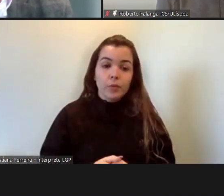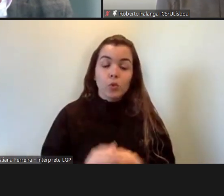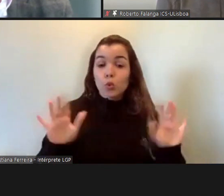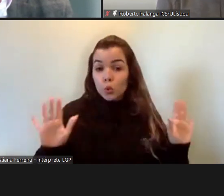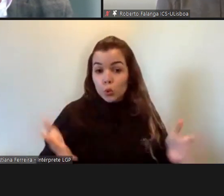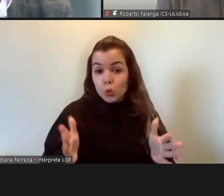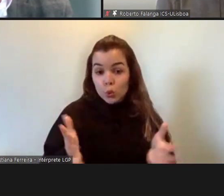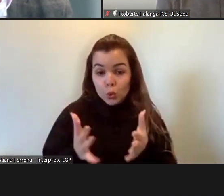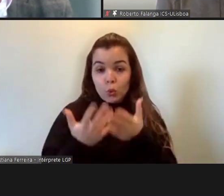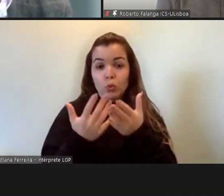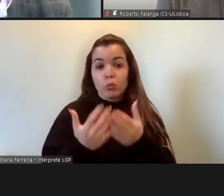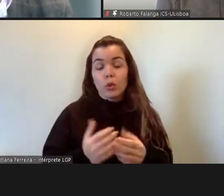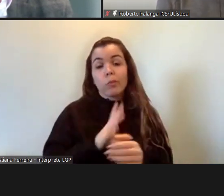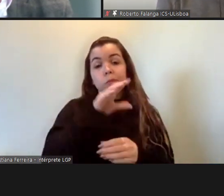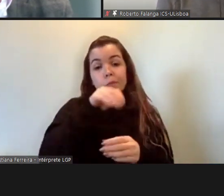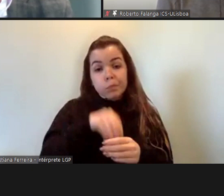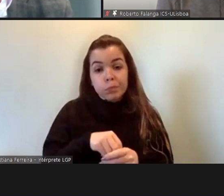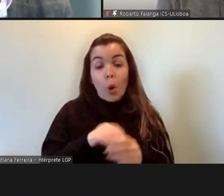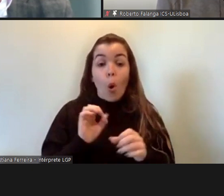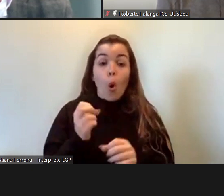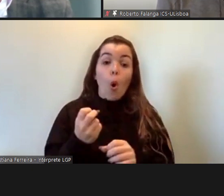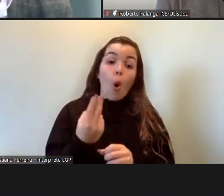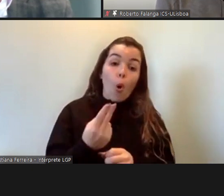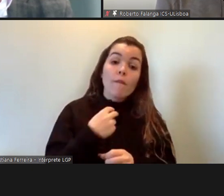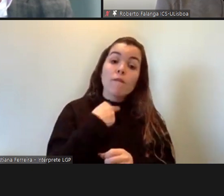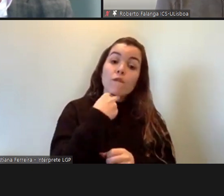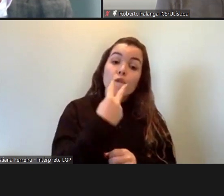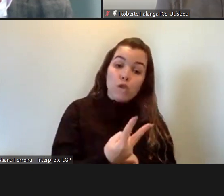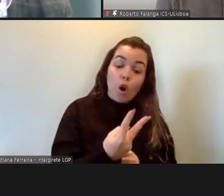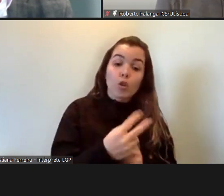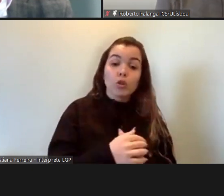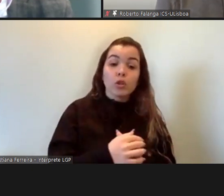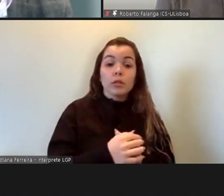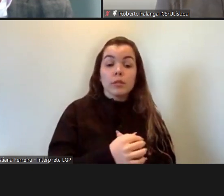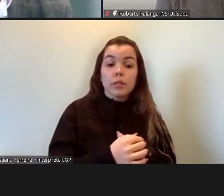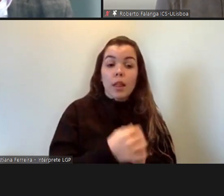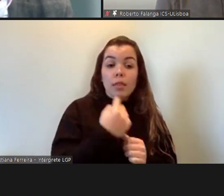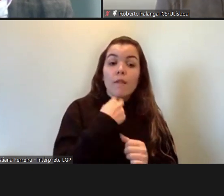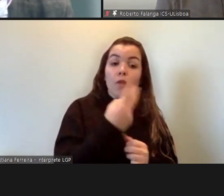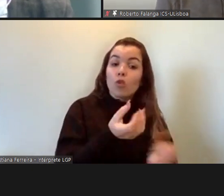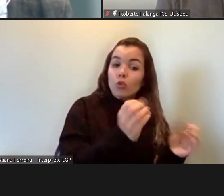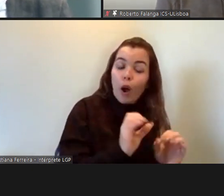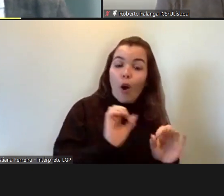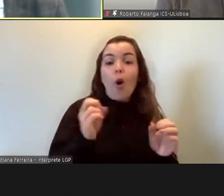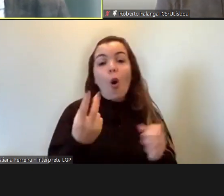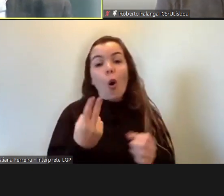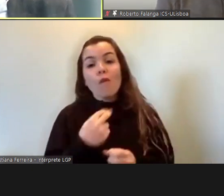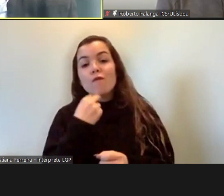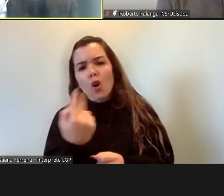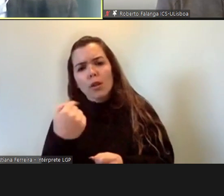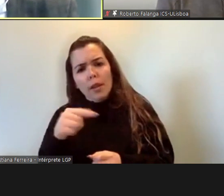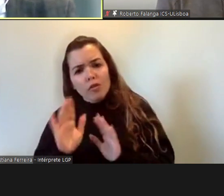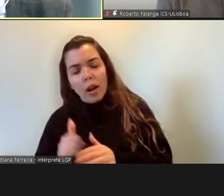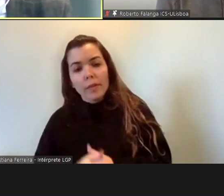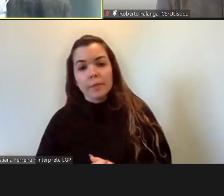incentivar, incrementar, ou dar voz aos que não têm voz, ou dar voz aos que têm sempre voz. O que é que acha, Nuno? Eu acho que aqui